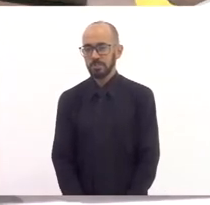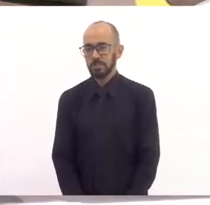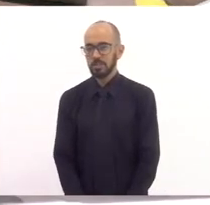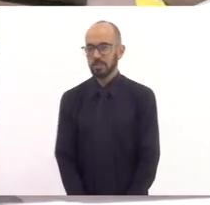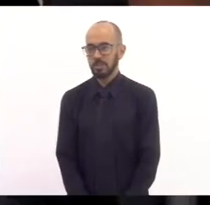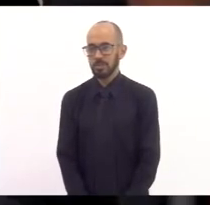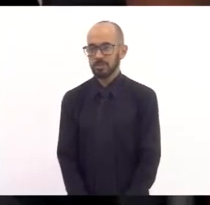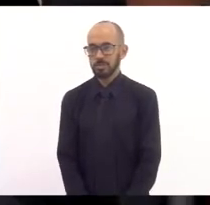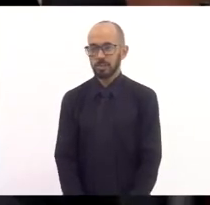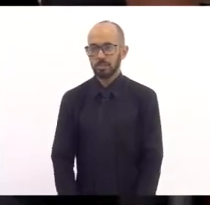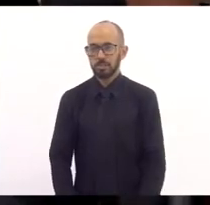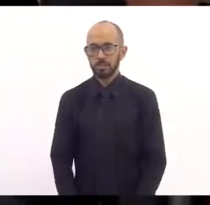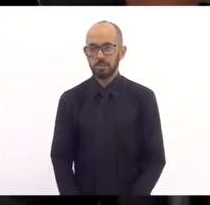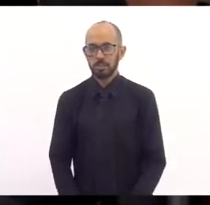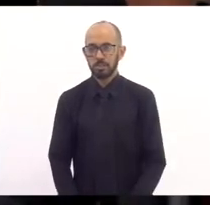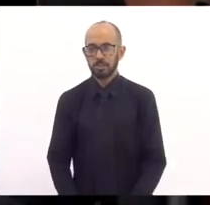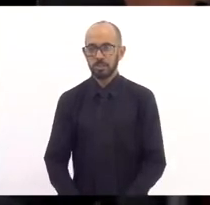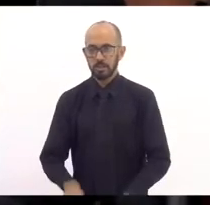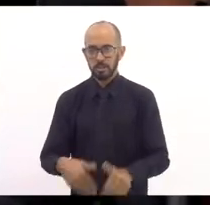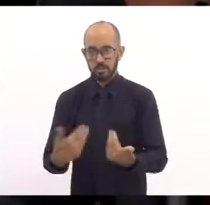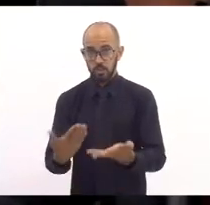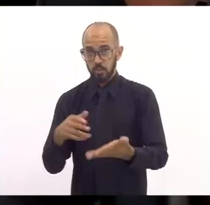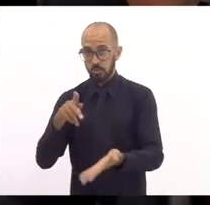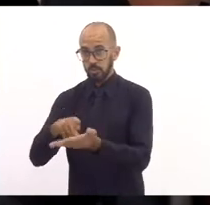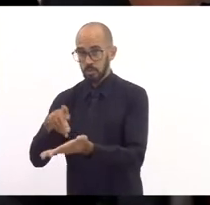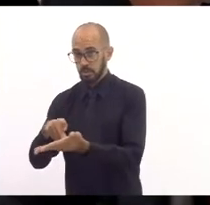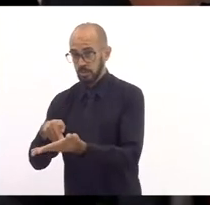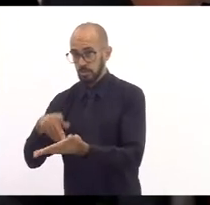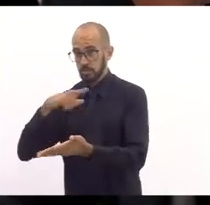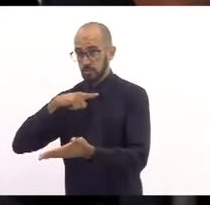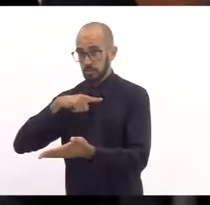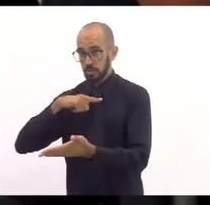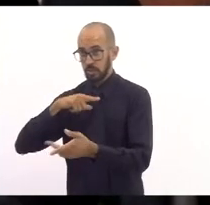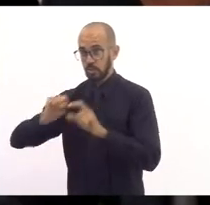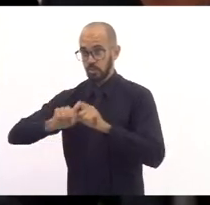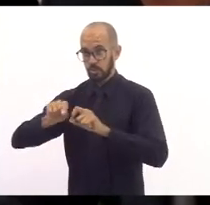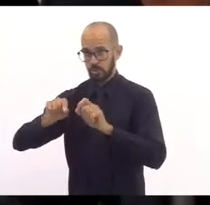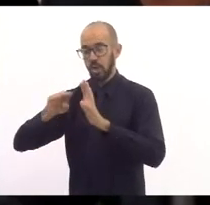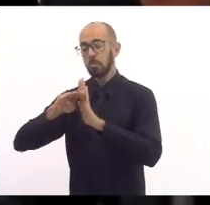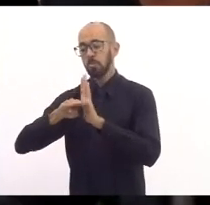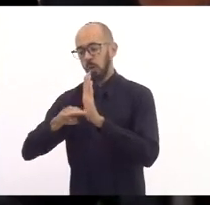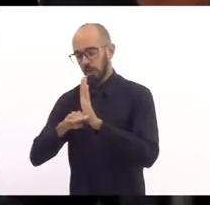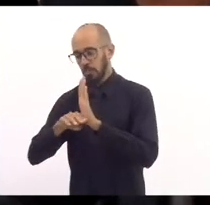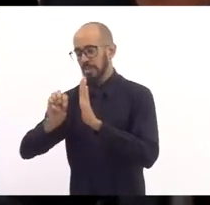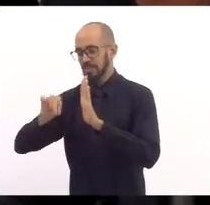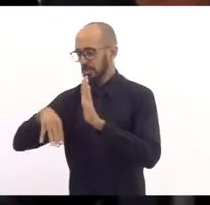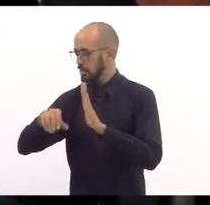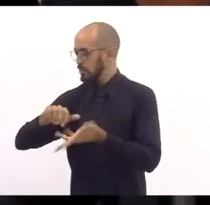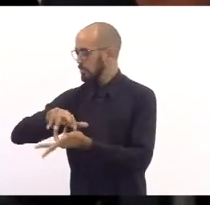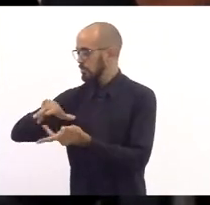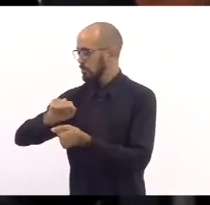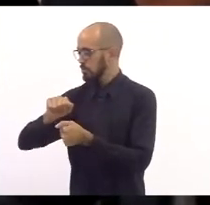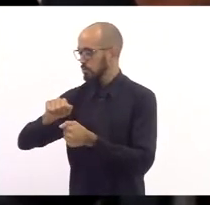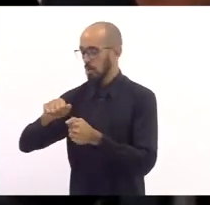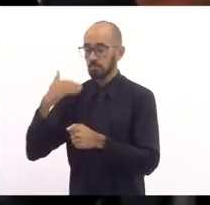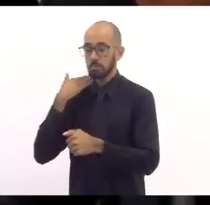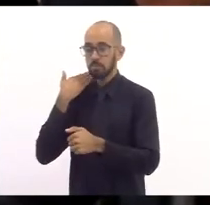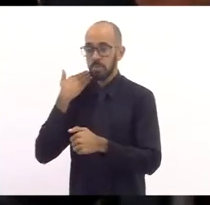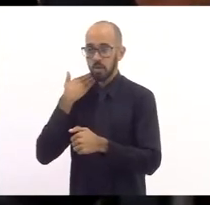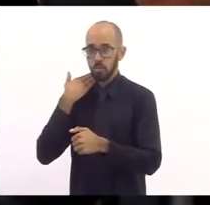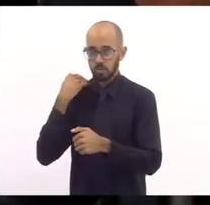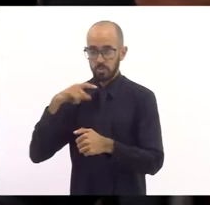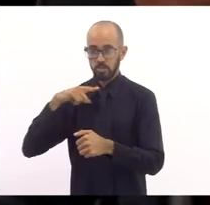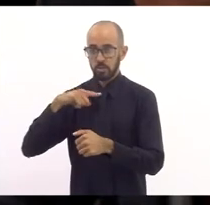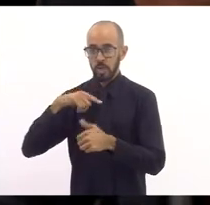Existe. Eu estava só confirmando se ele de fato estava ali fluindo, mas tem um programa que é do Banco Mundial com alguns projetos, entre eles tem um de segregação via